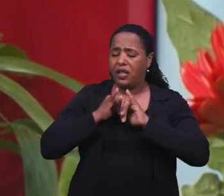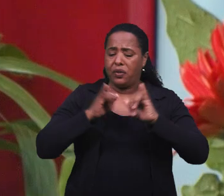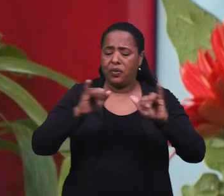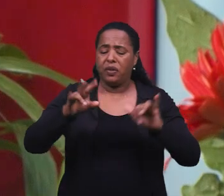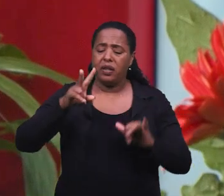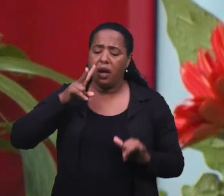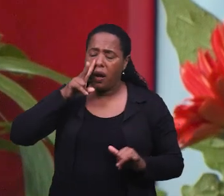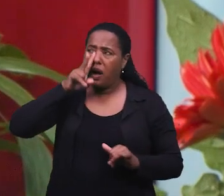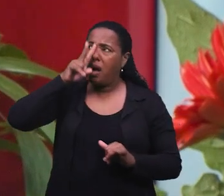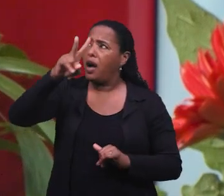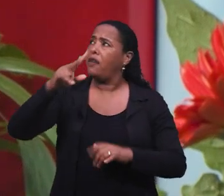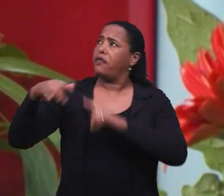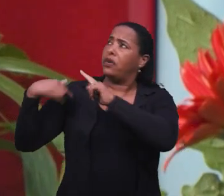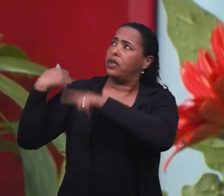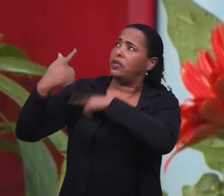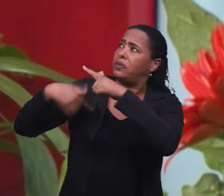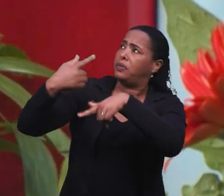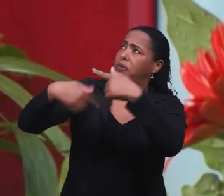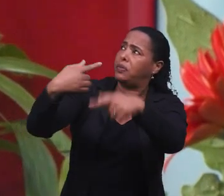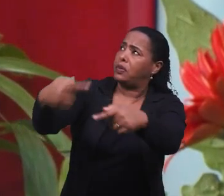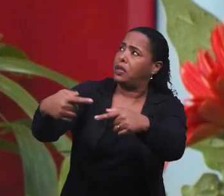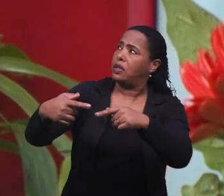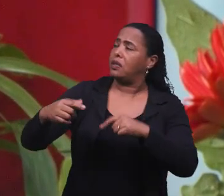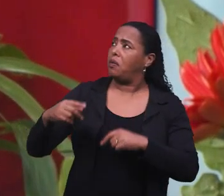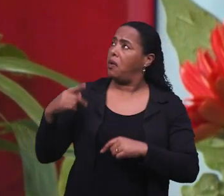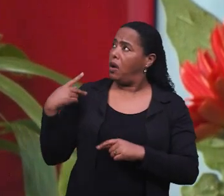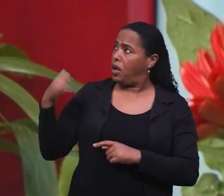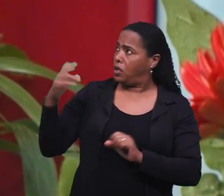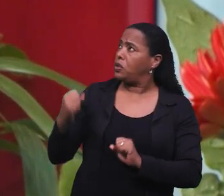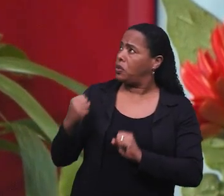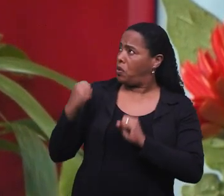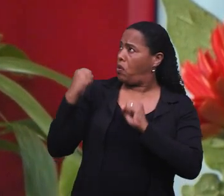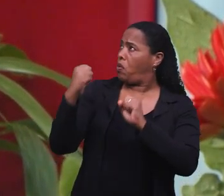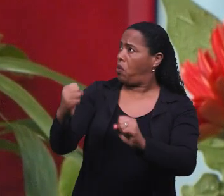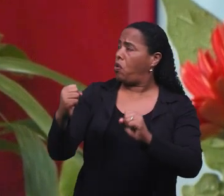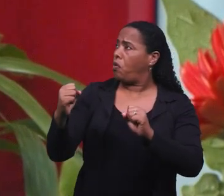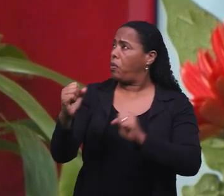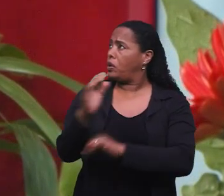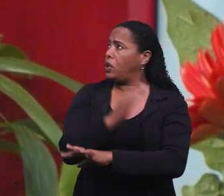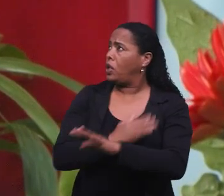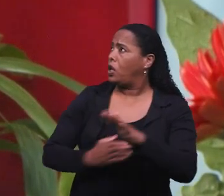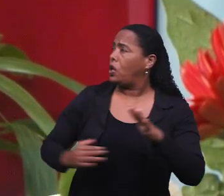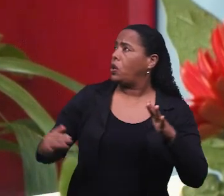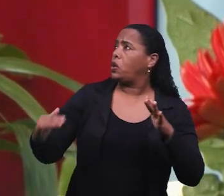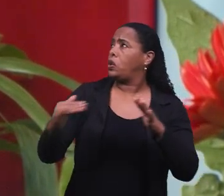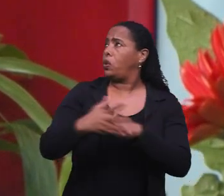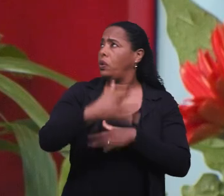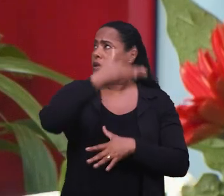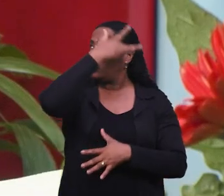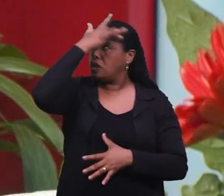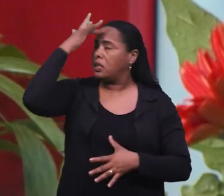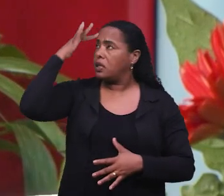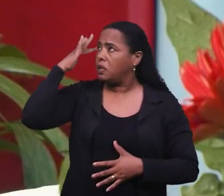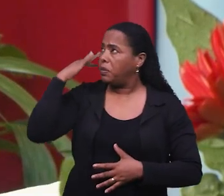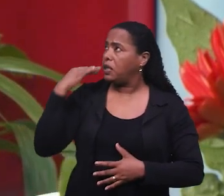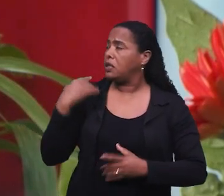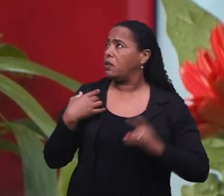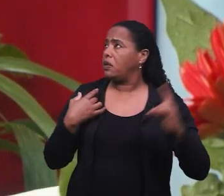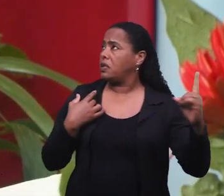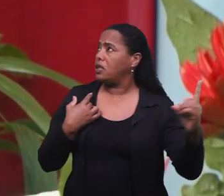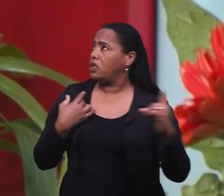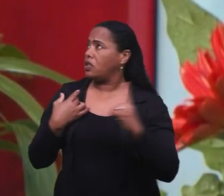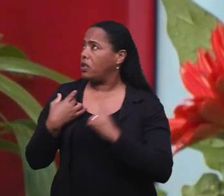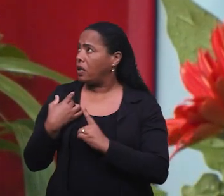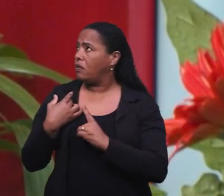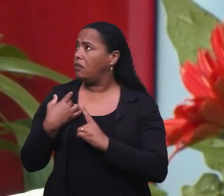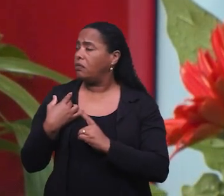Naturalmente, era comum, como infelizmente também nos nossos dias, talvez o deixar de lado, o desamparo